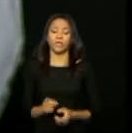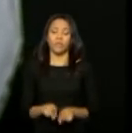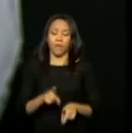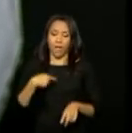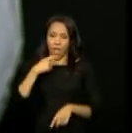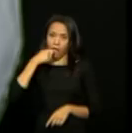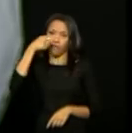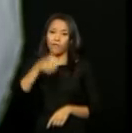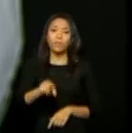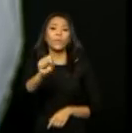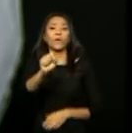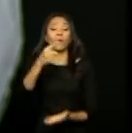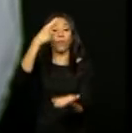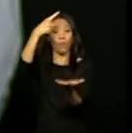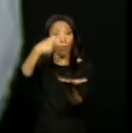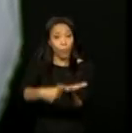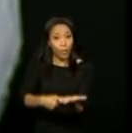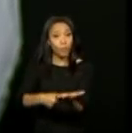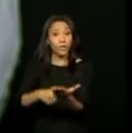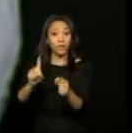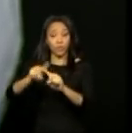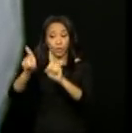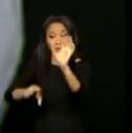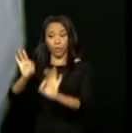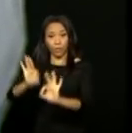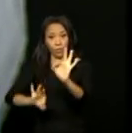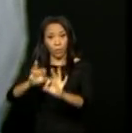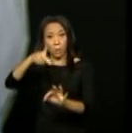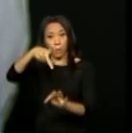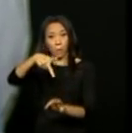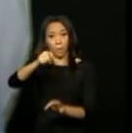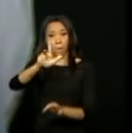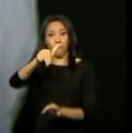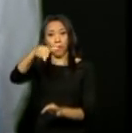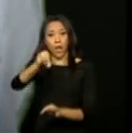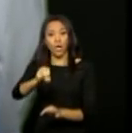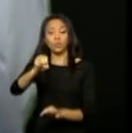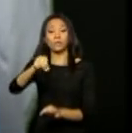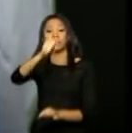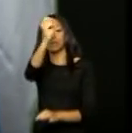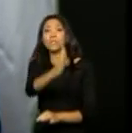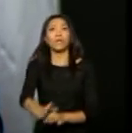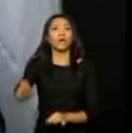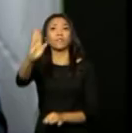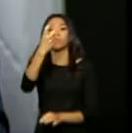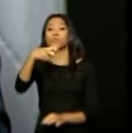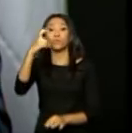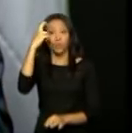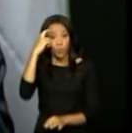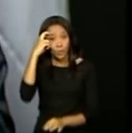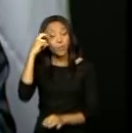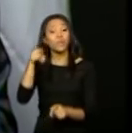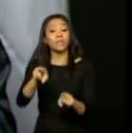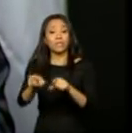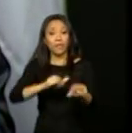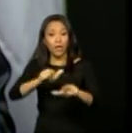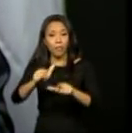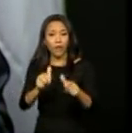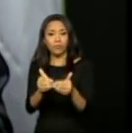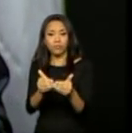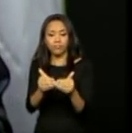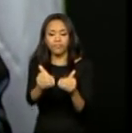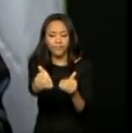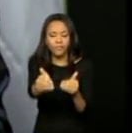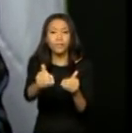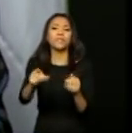Reafirmamos o compromisso com o Plano Nacional de Cultura, instrumento central de planejamento de médio e longo prazo das